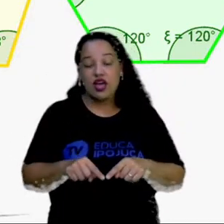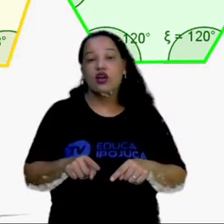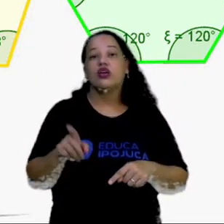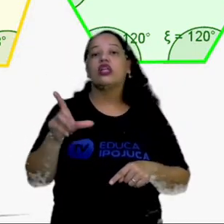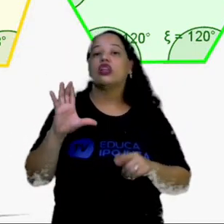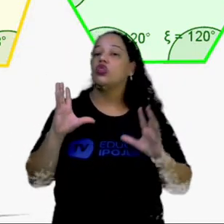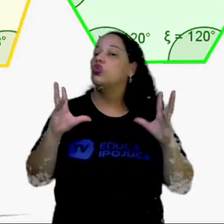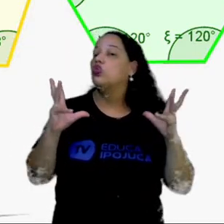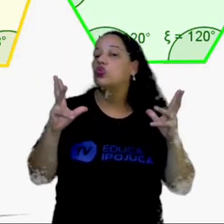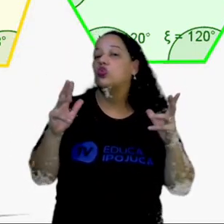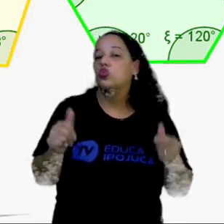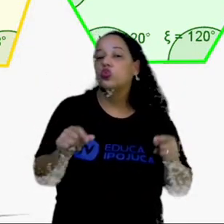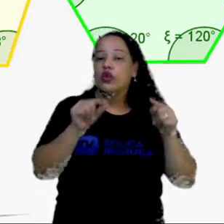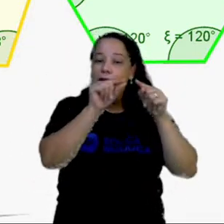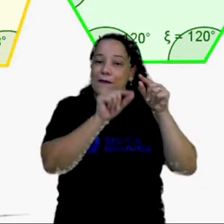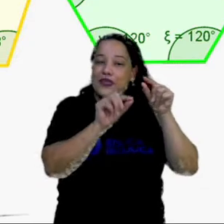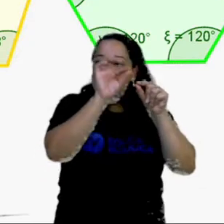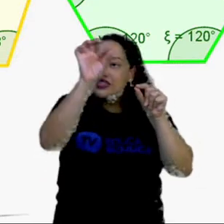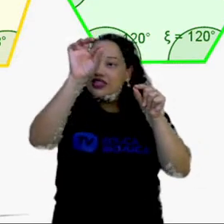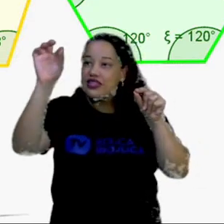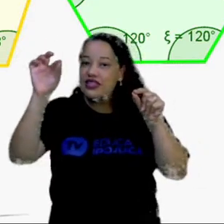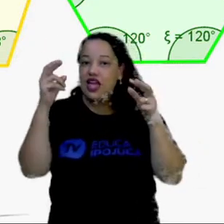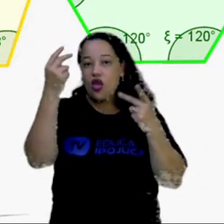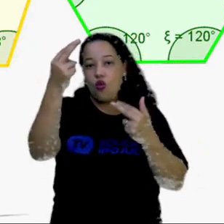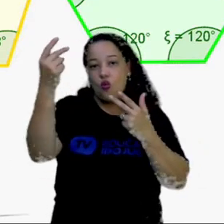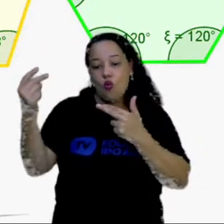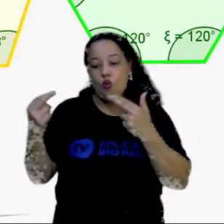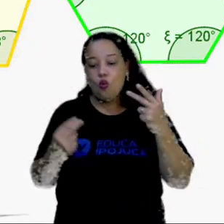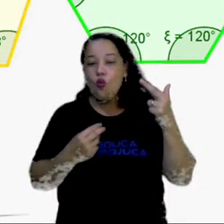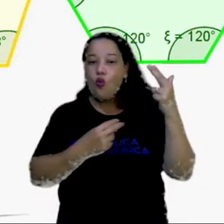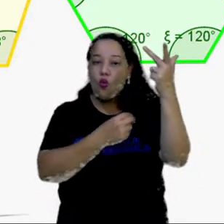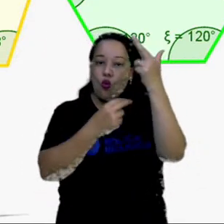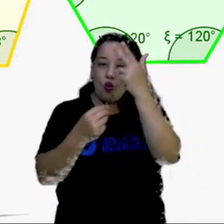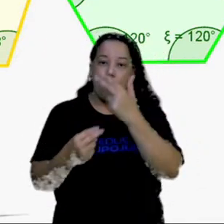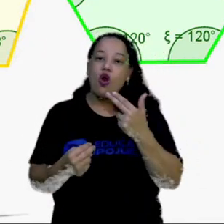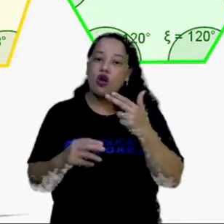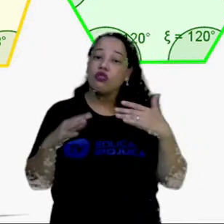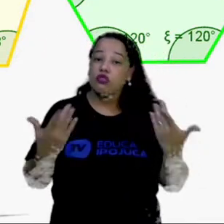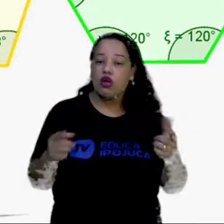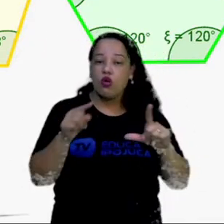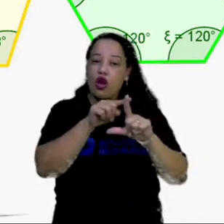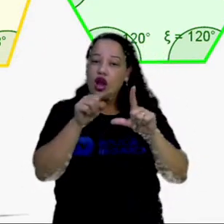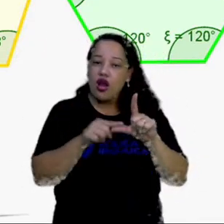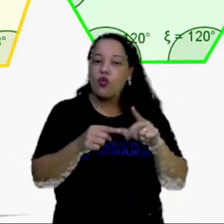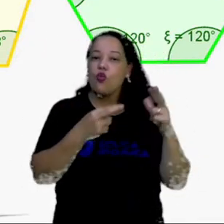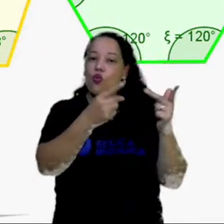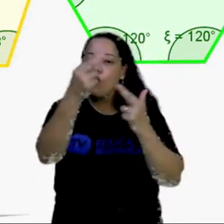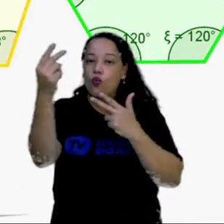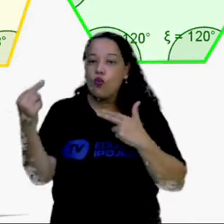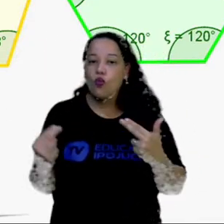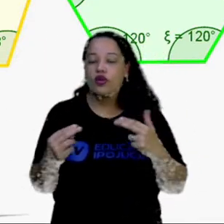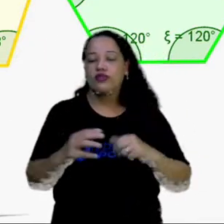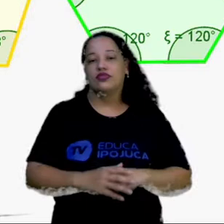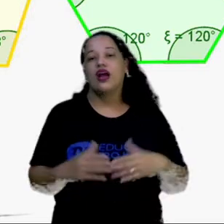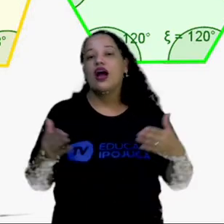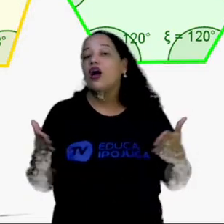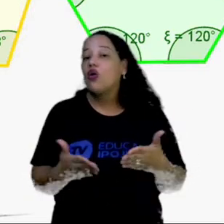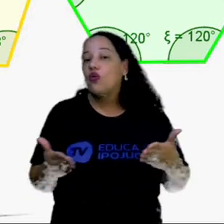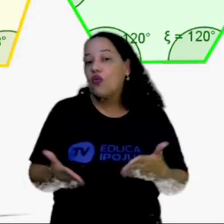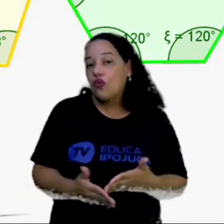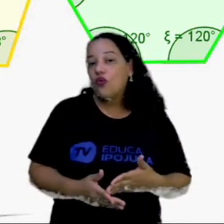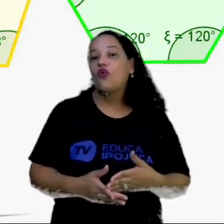lados têm as medidas iguais e, consequentemente, todos os ângulos. E, por último, exemplo, um